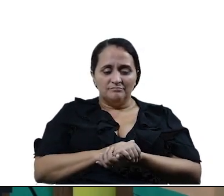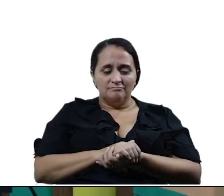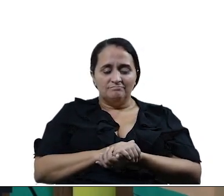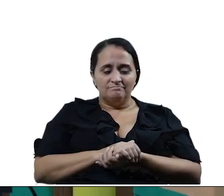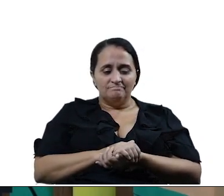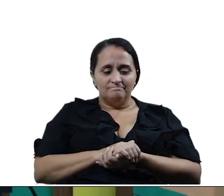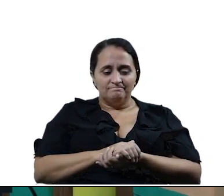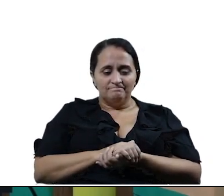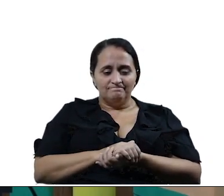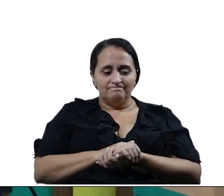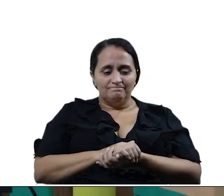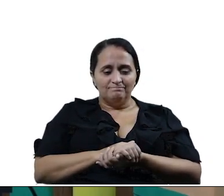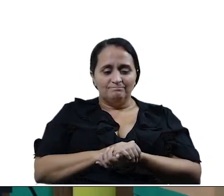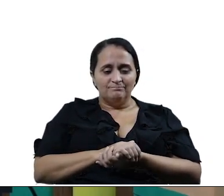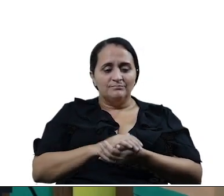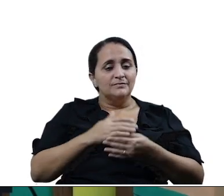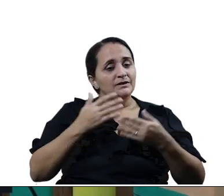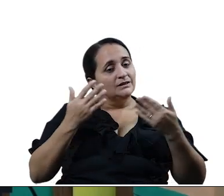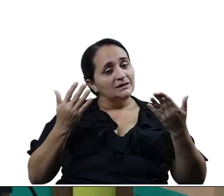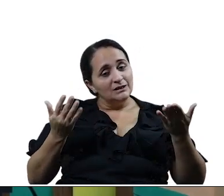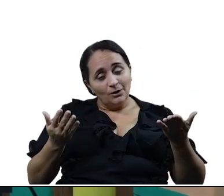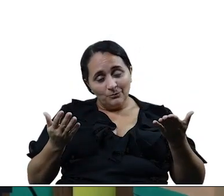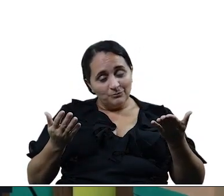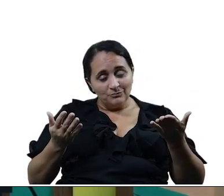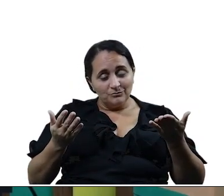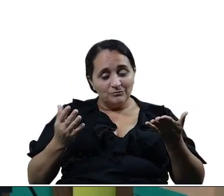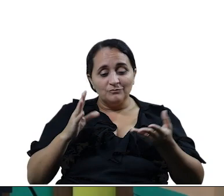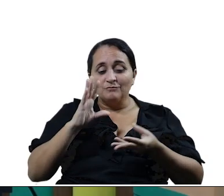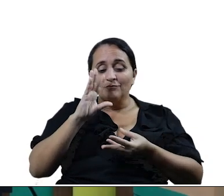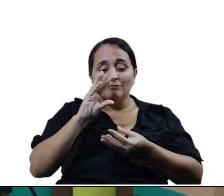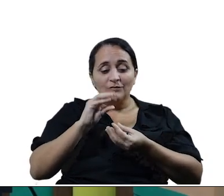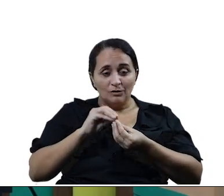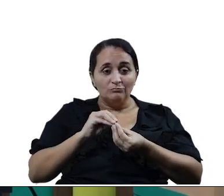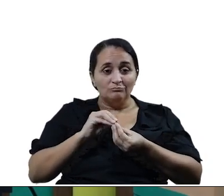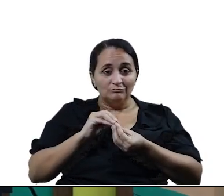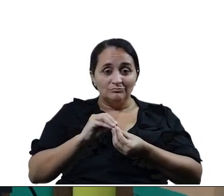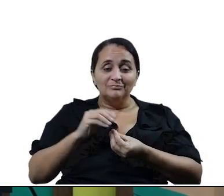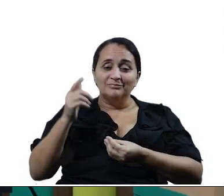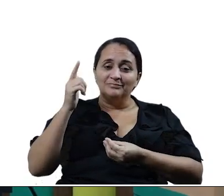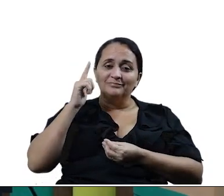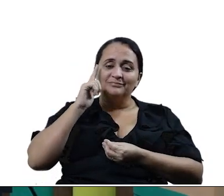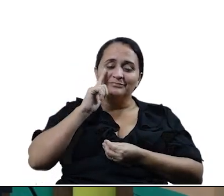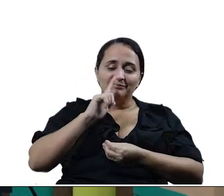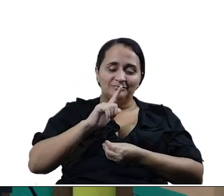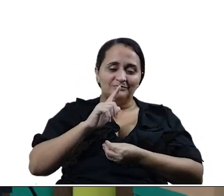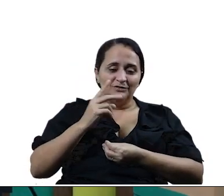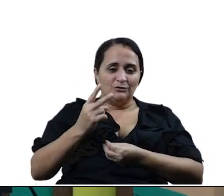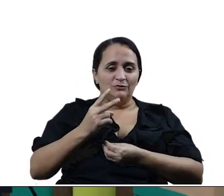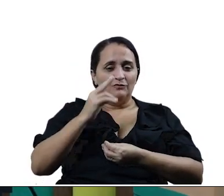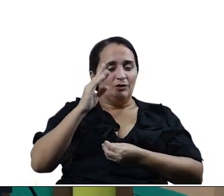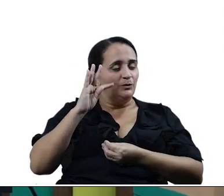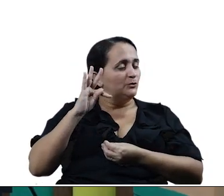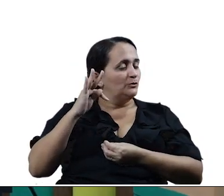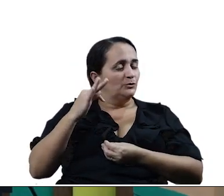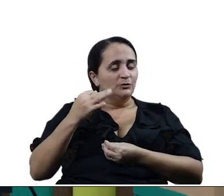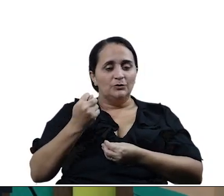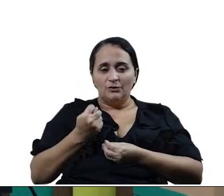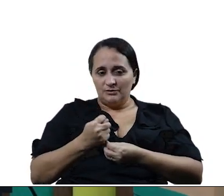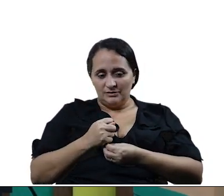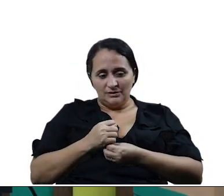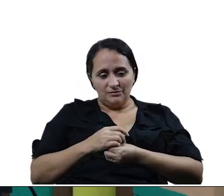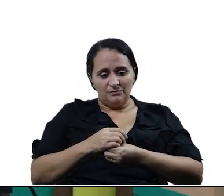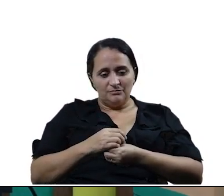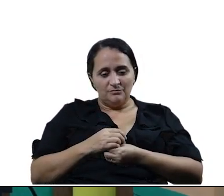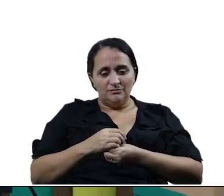6,95. E a gente chegou no algoritmo, no valor total que Jorge tem